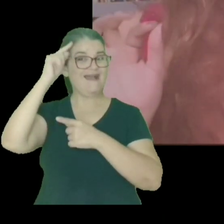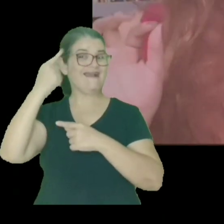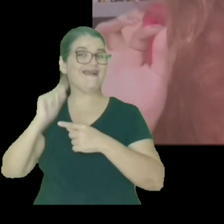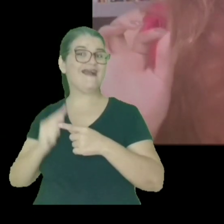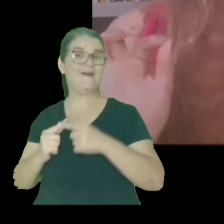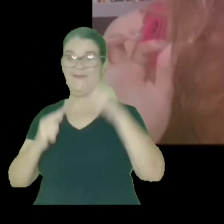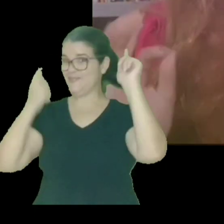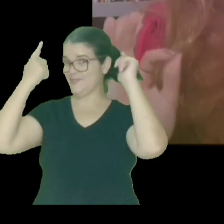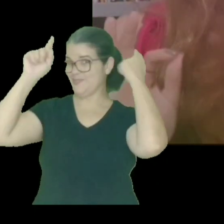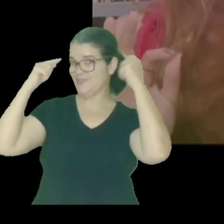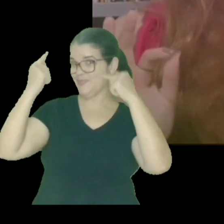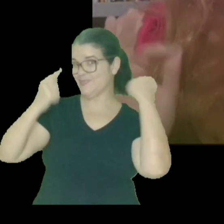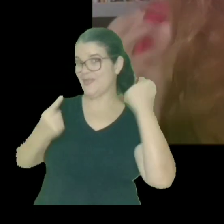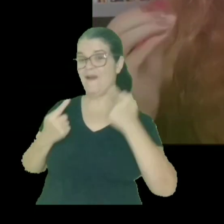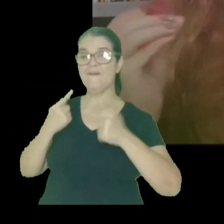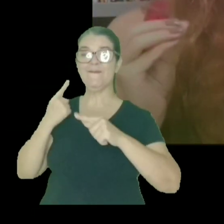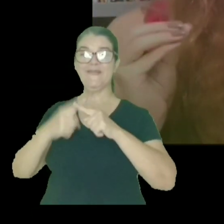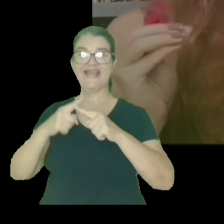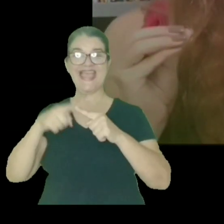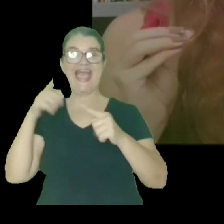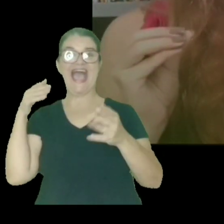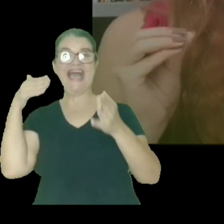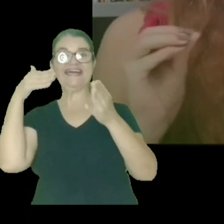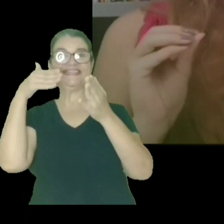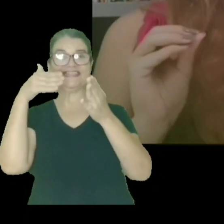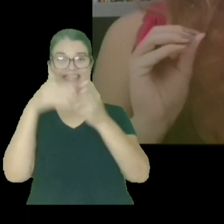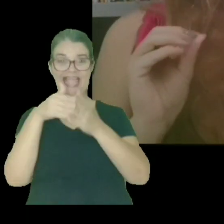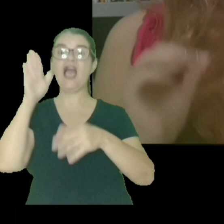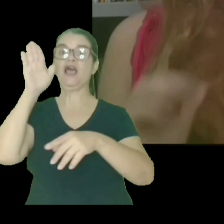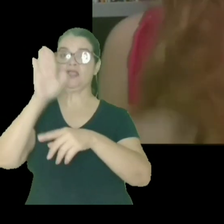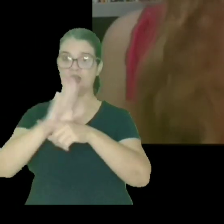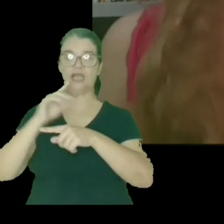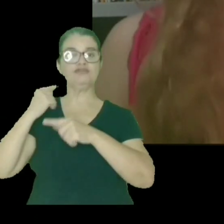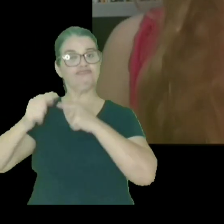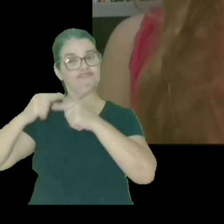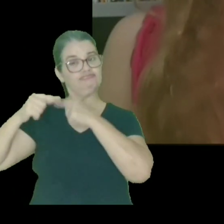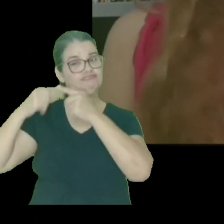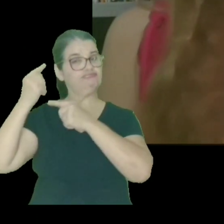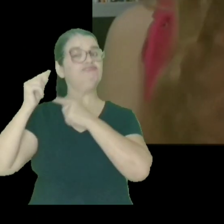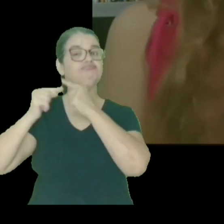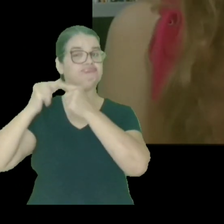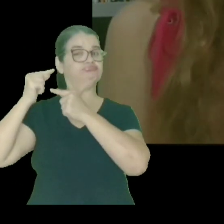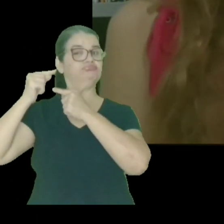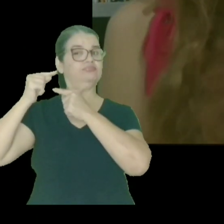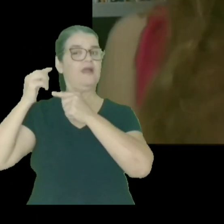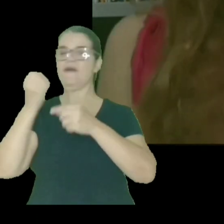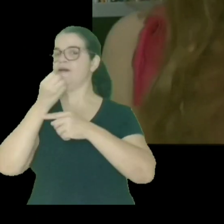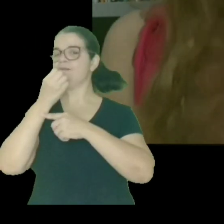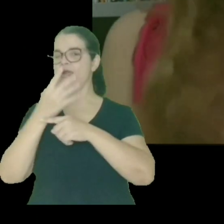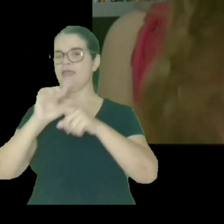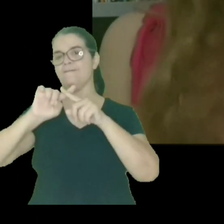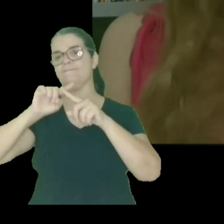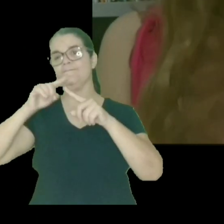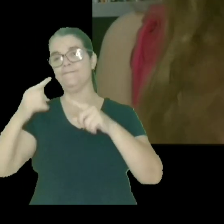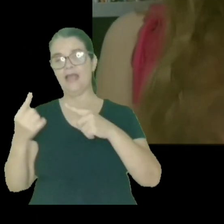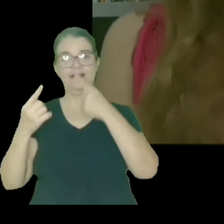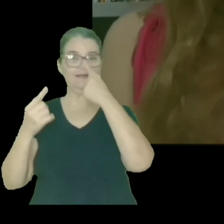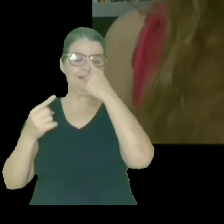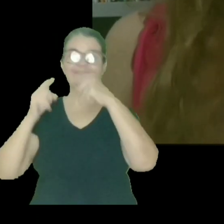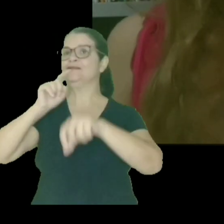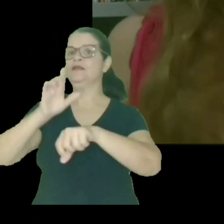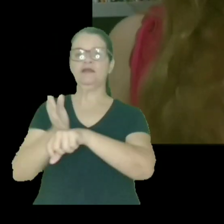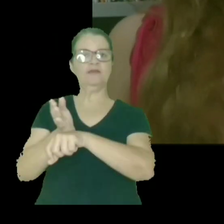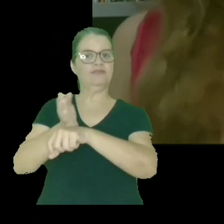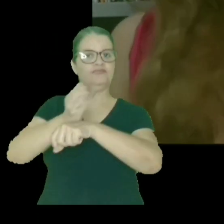enrolados para que até a tarde o frisado pegasse bem. Mas os minutos não passavam